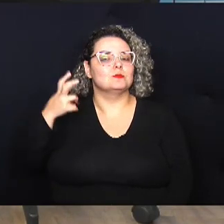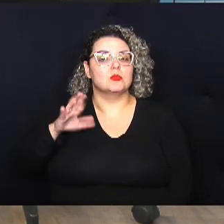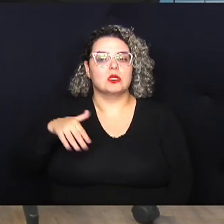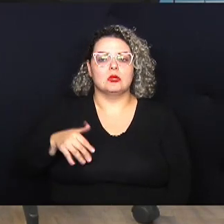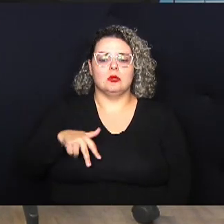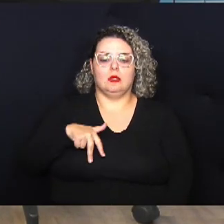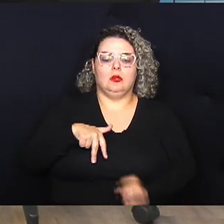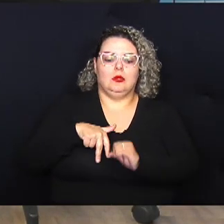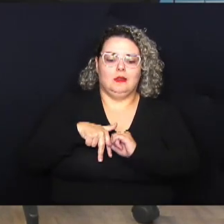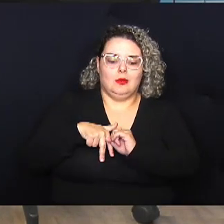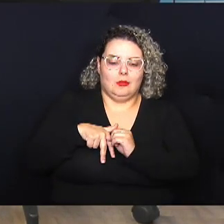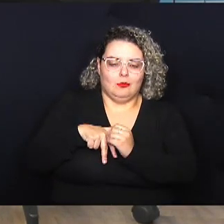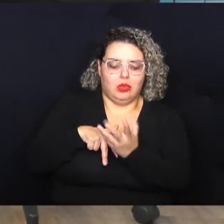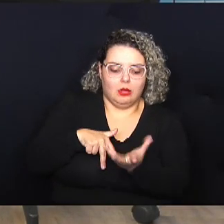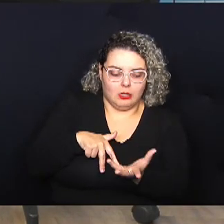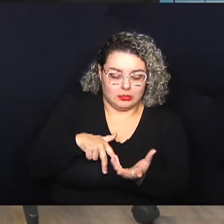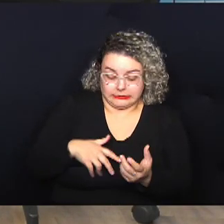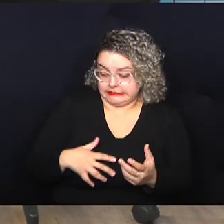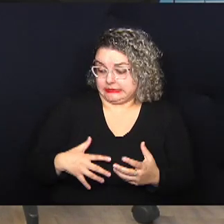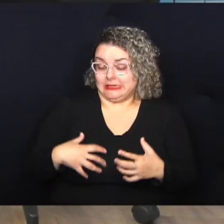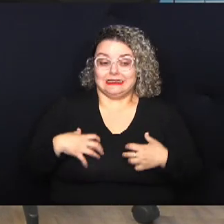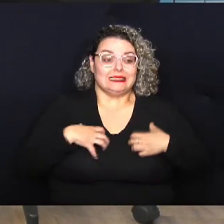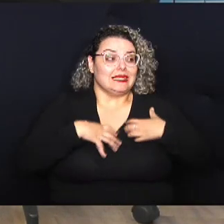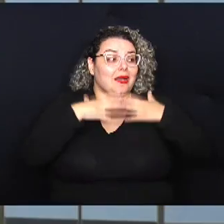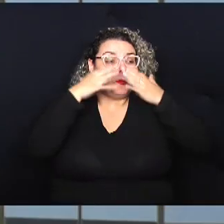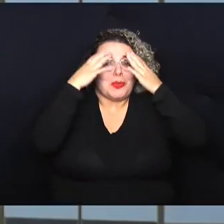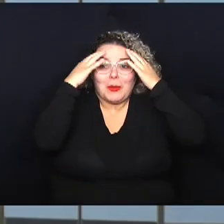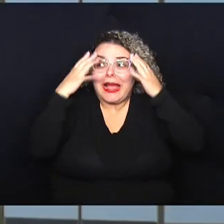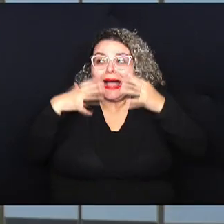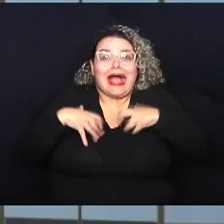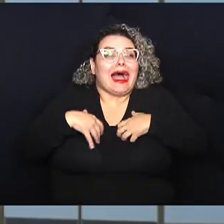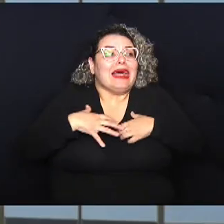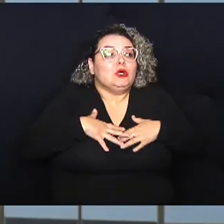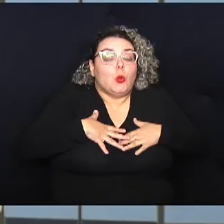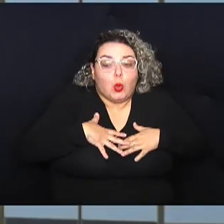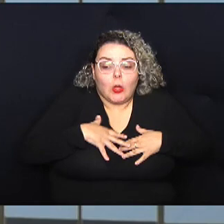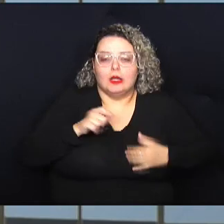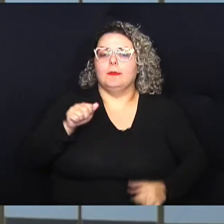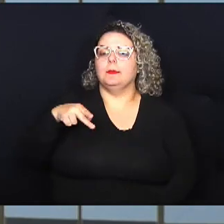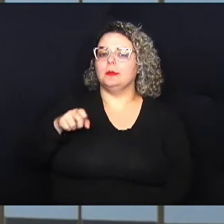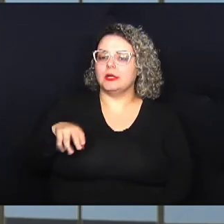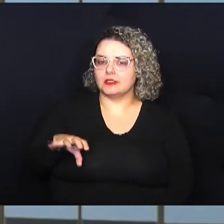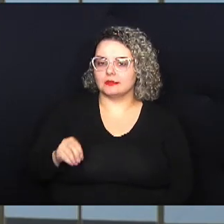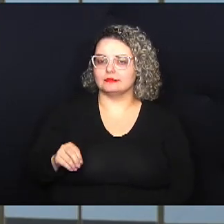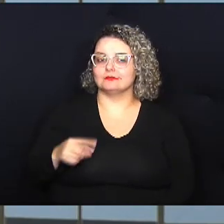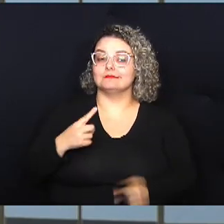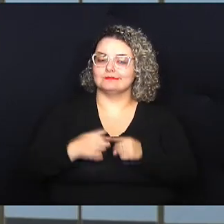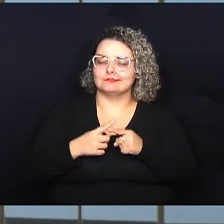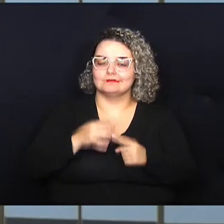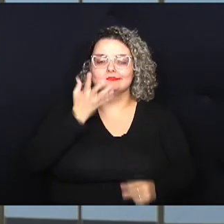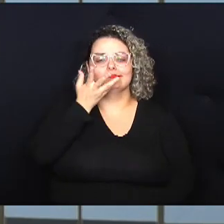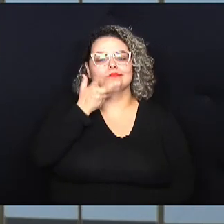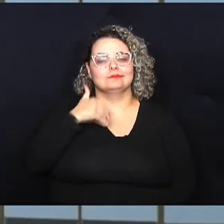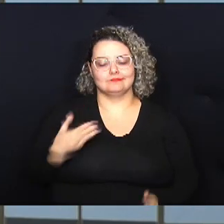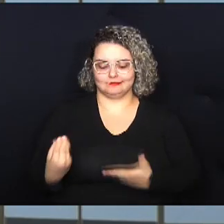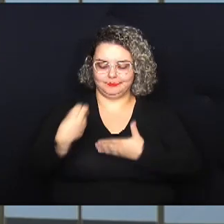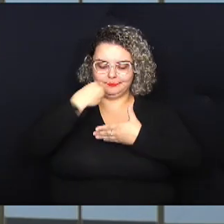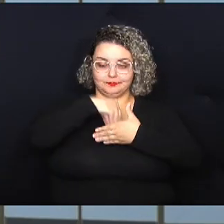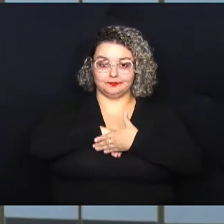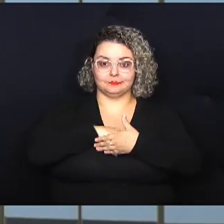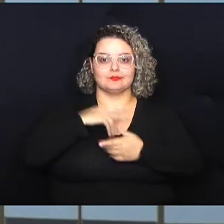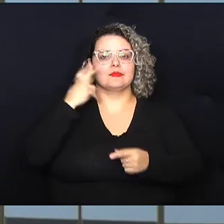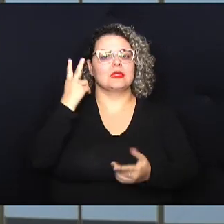colocar para fora, elas têm pânico. Por quê? Lá na criança interior dela, tem sempre um